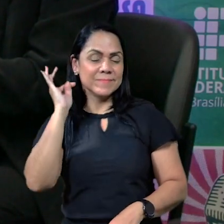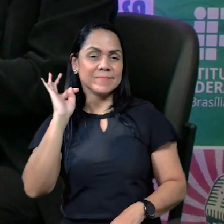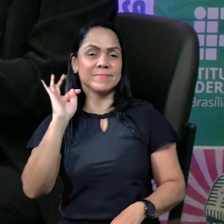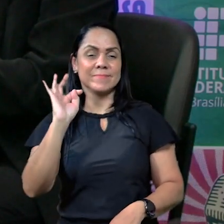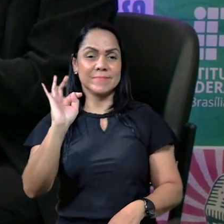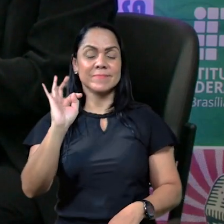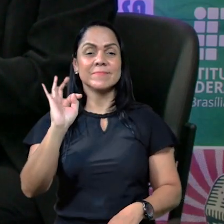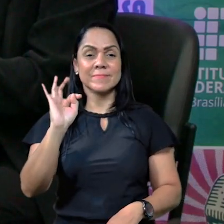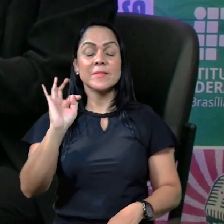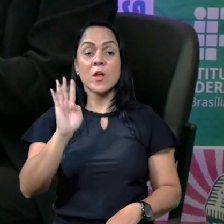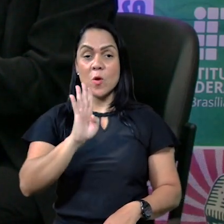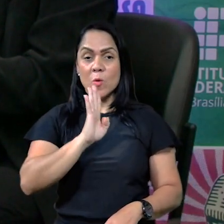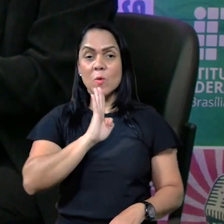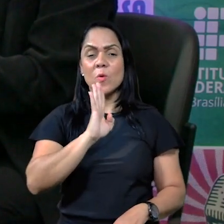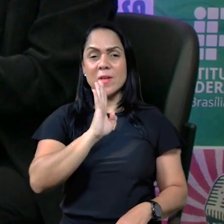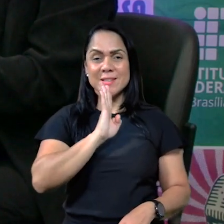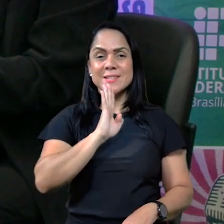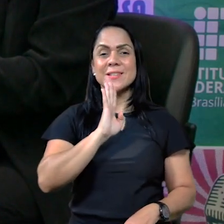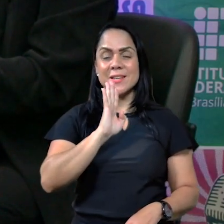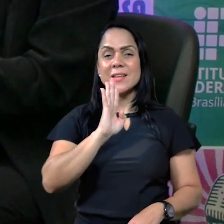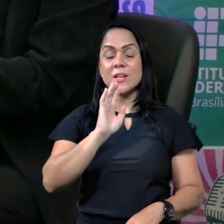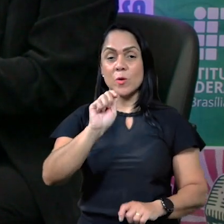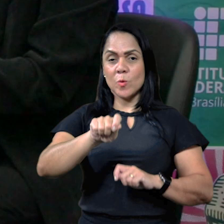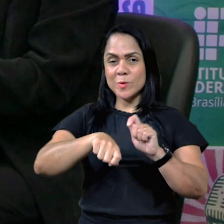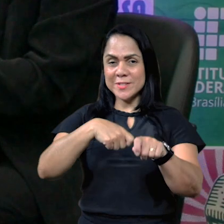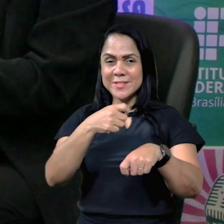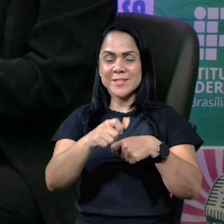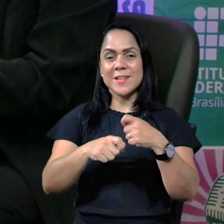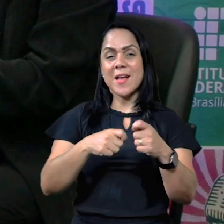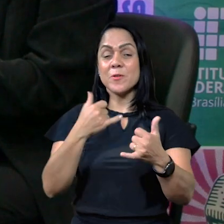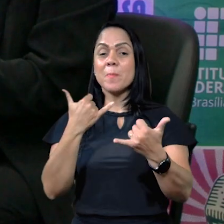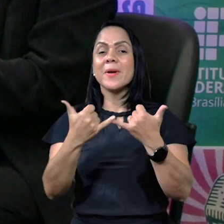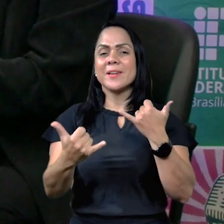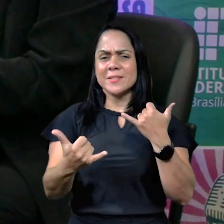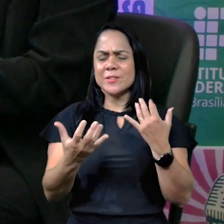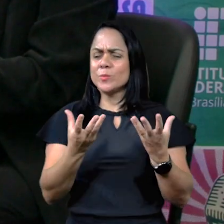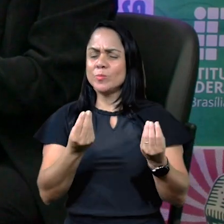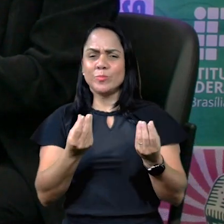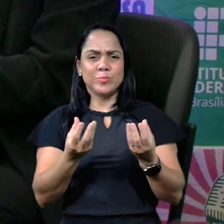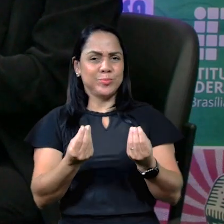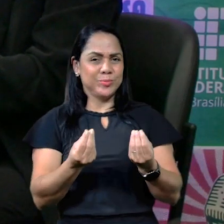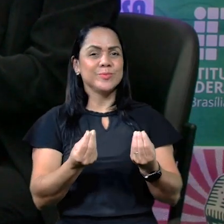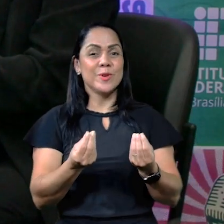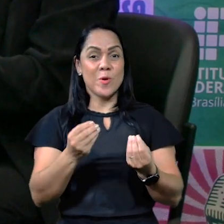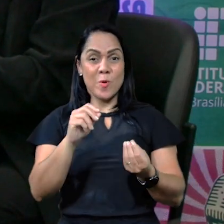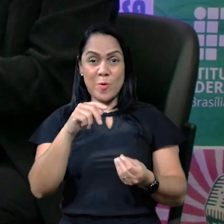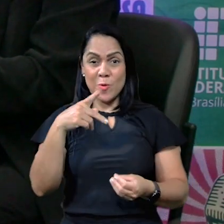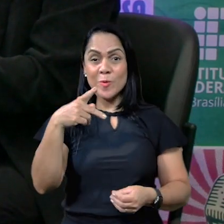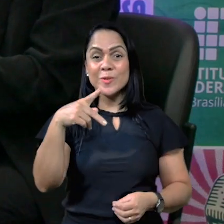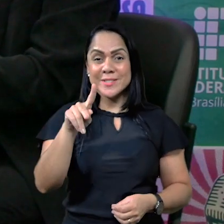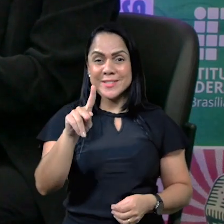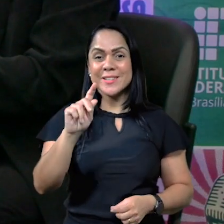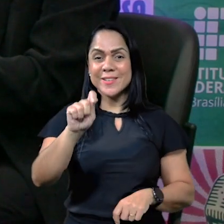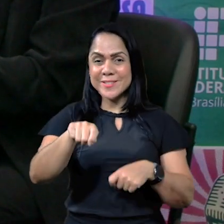frente. Uhum, Aí eu conheci pessoas com similaridade de sinais. hum. Ixi, tem muitos. O seu sinal, O né, meu é